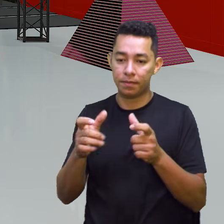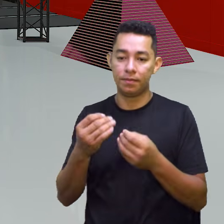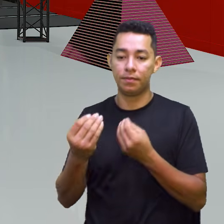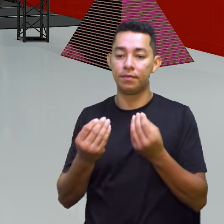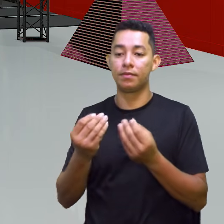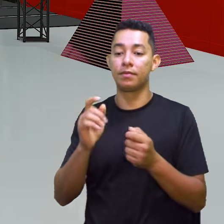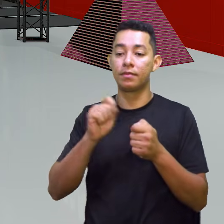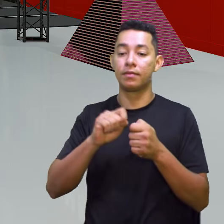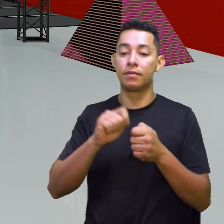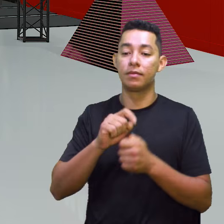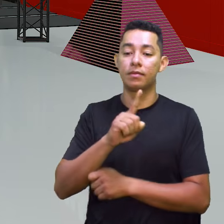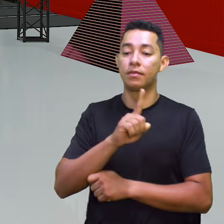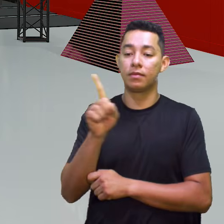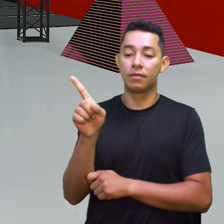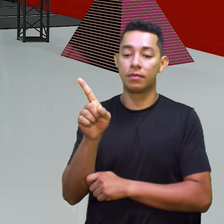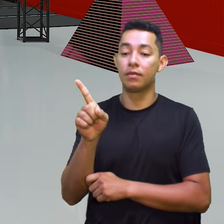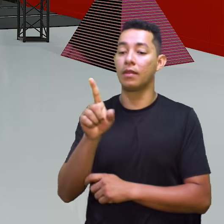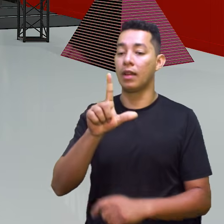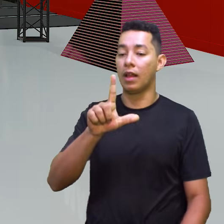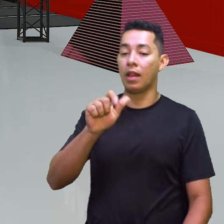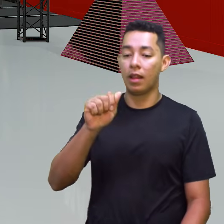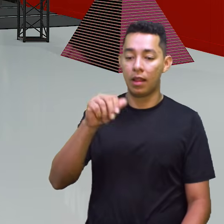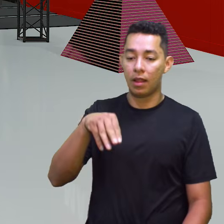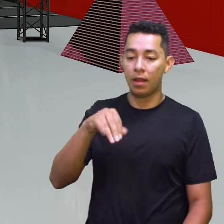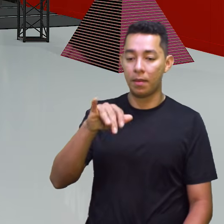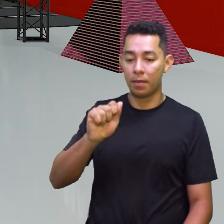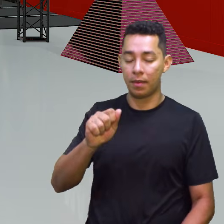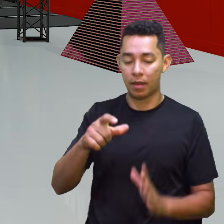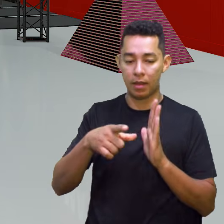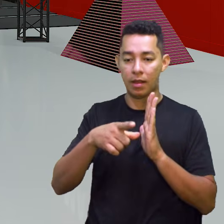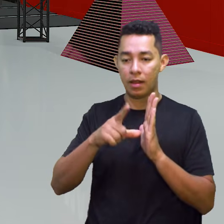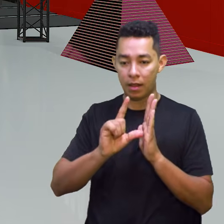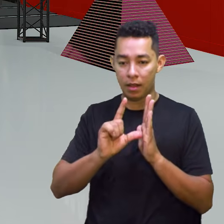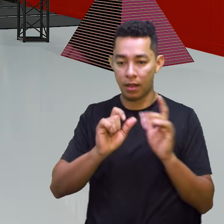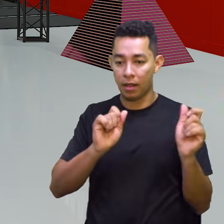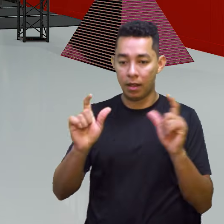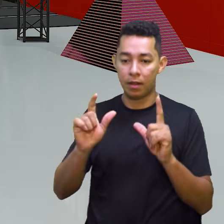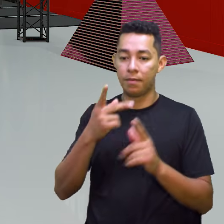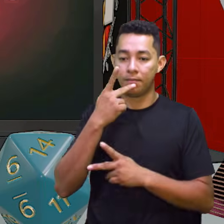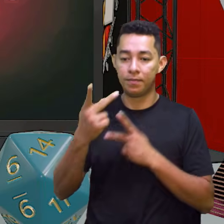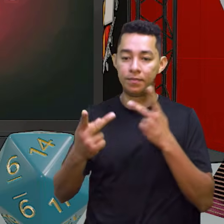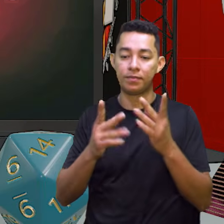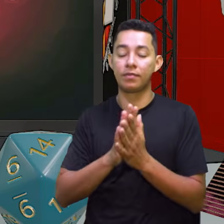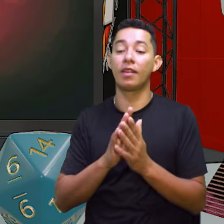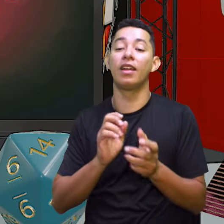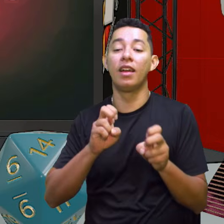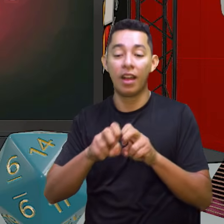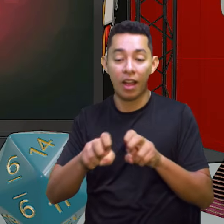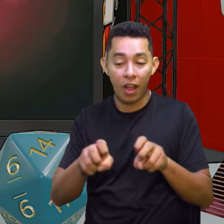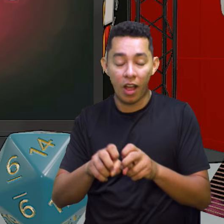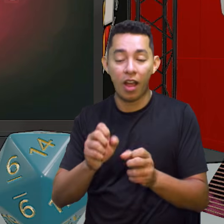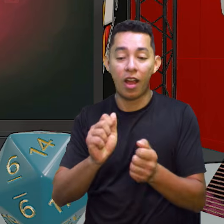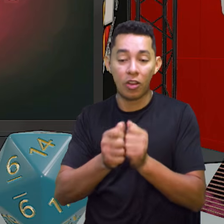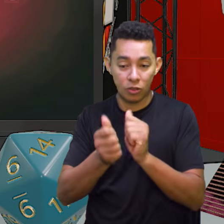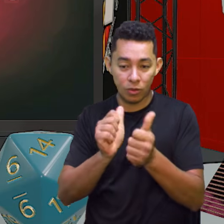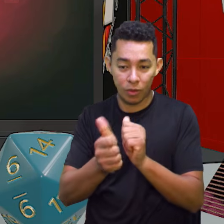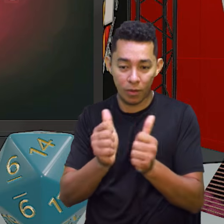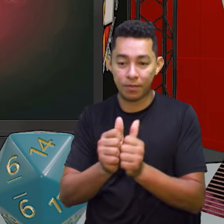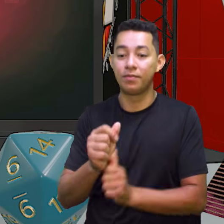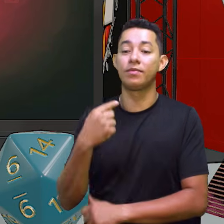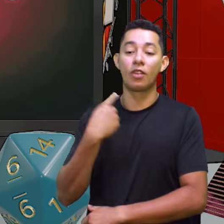lá na última lâmina antes de entrarmos no esporte. E aí, ó, falando em esporte,